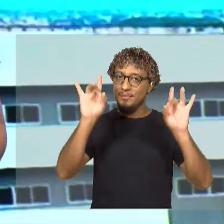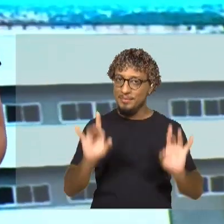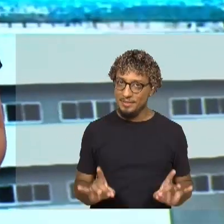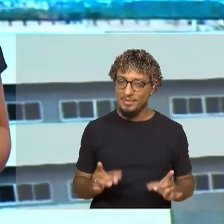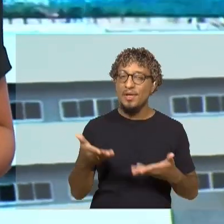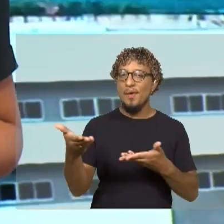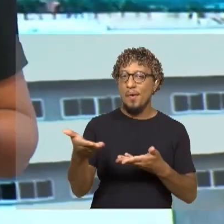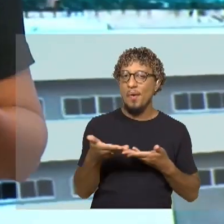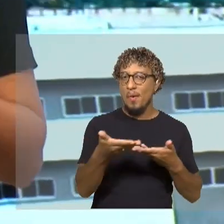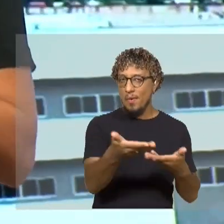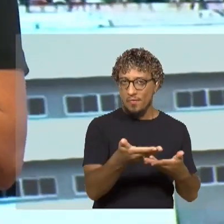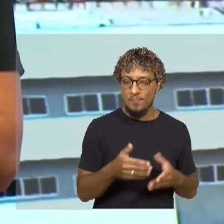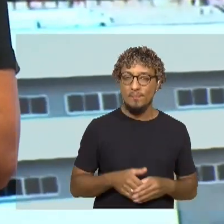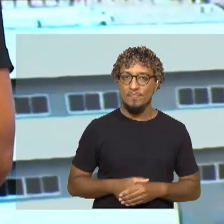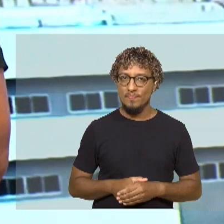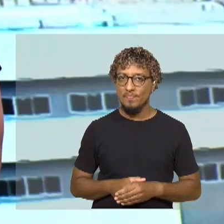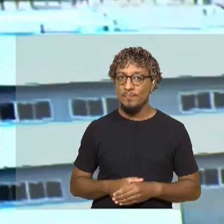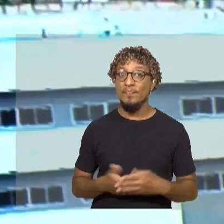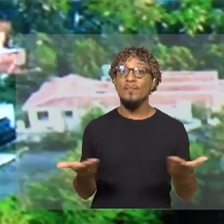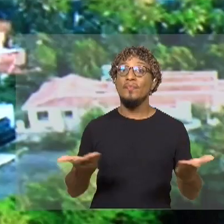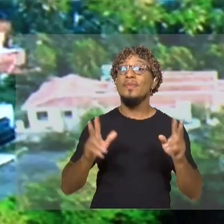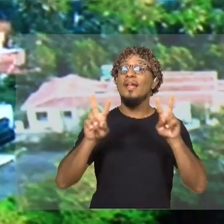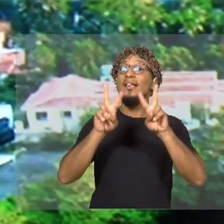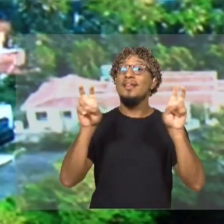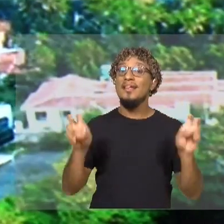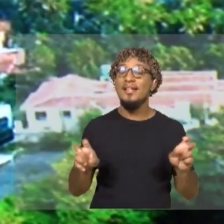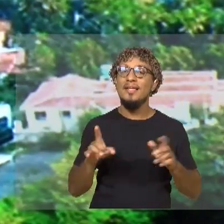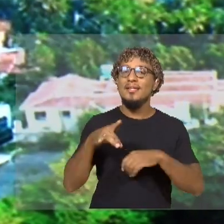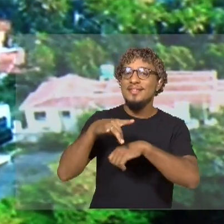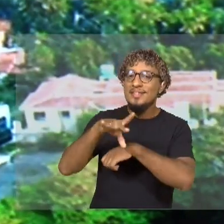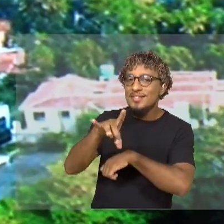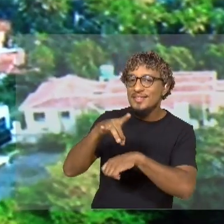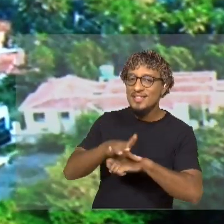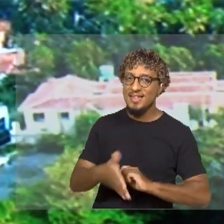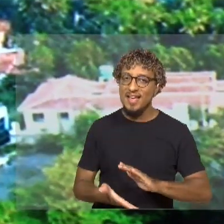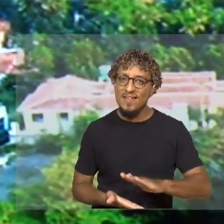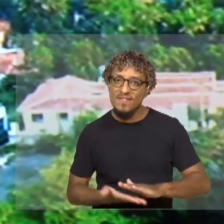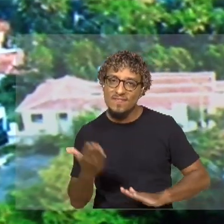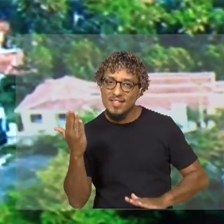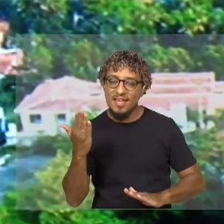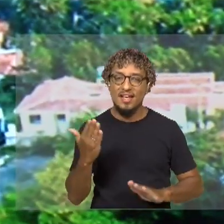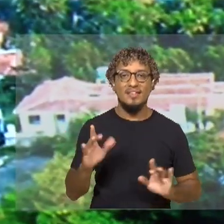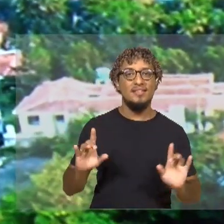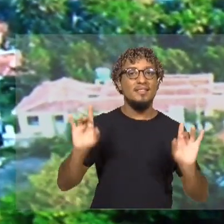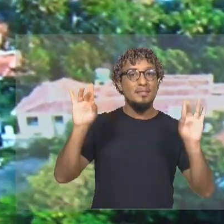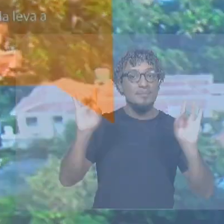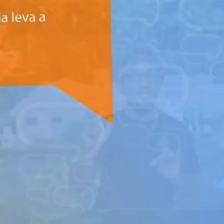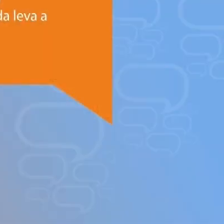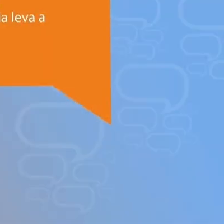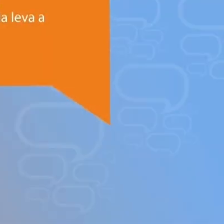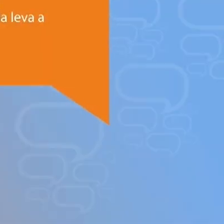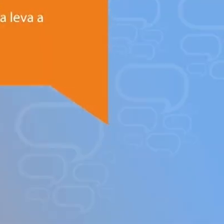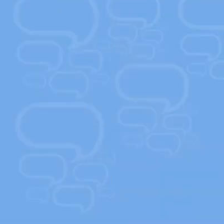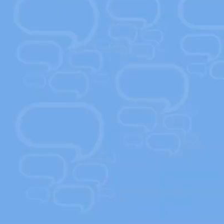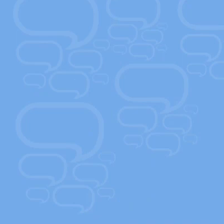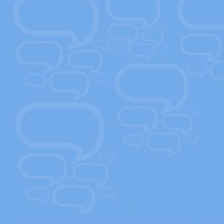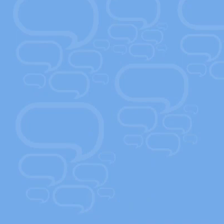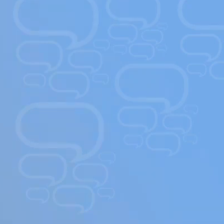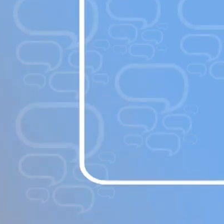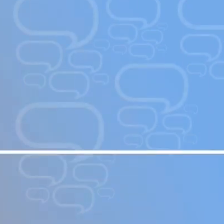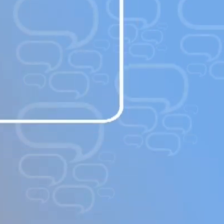especialistas convidados. Seguimos com a temática sobre dicas de viagem, com o especialista José Panda.